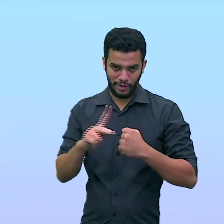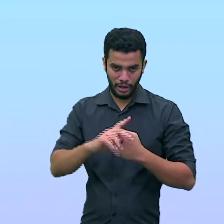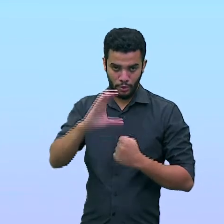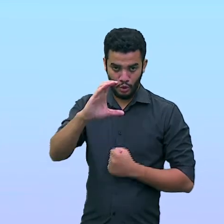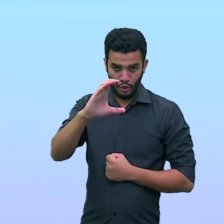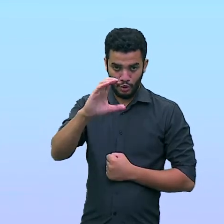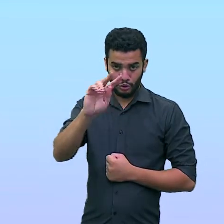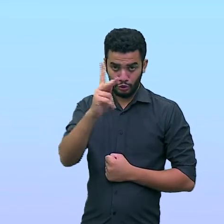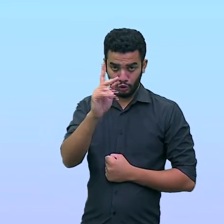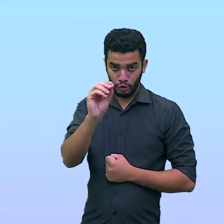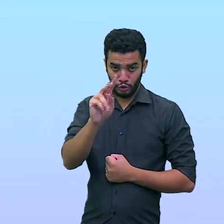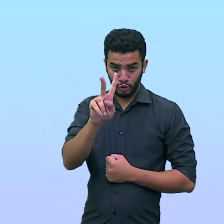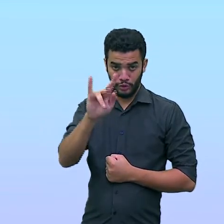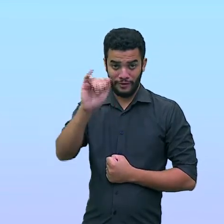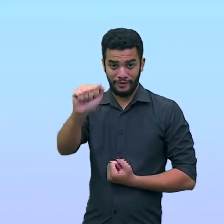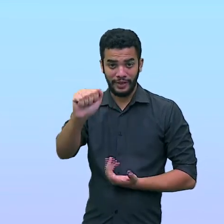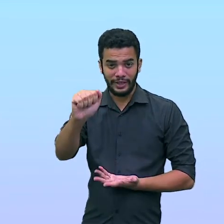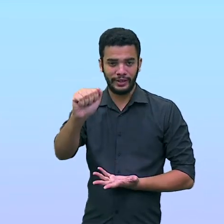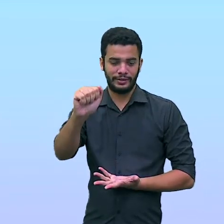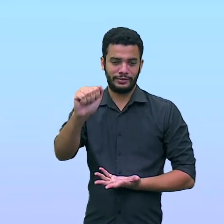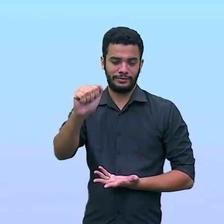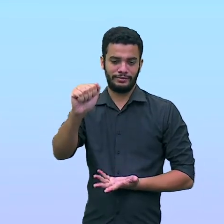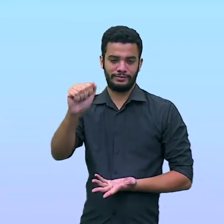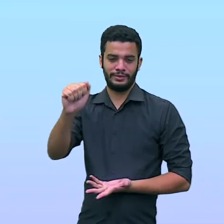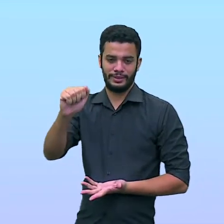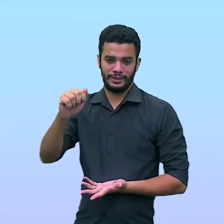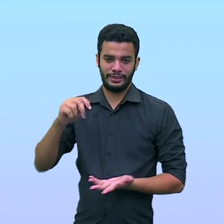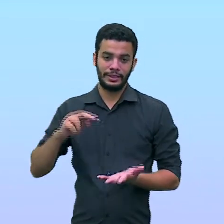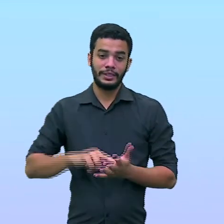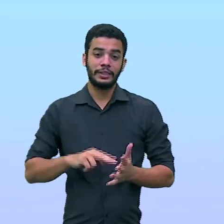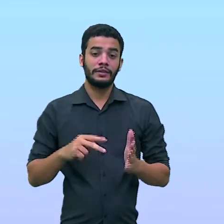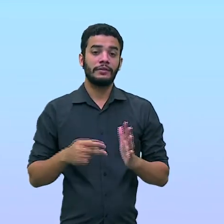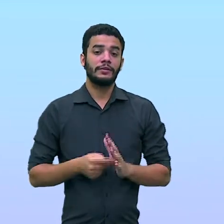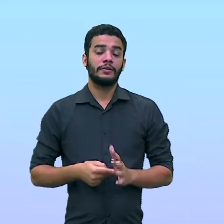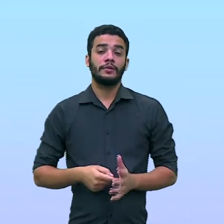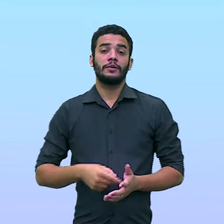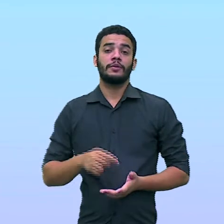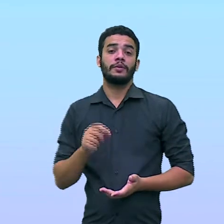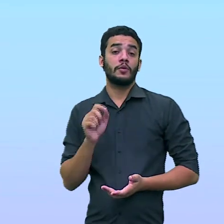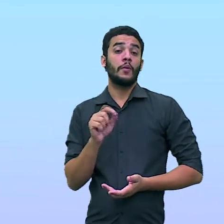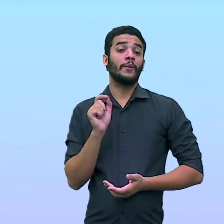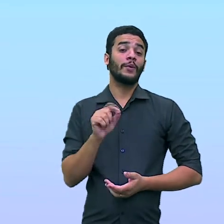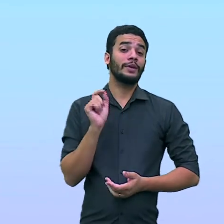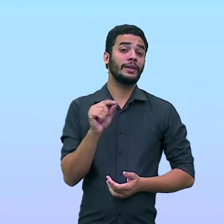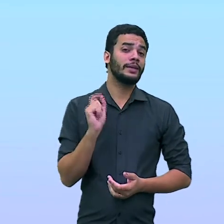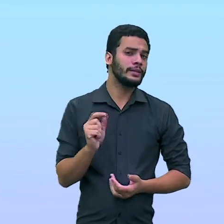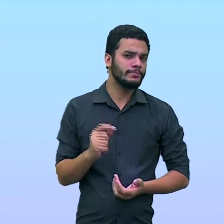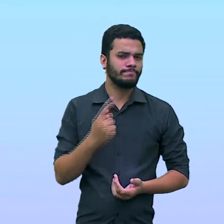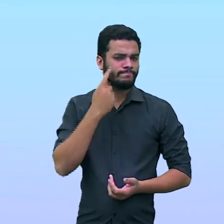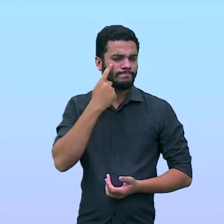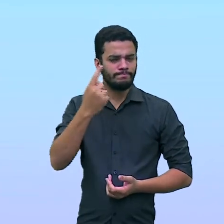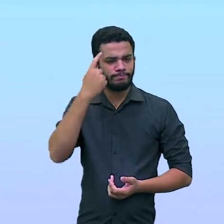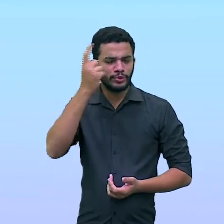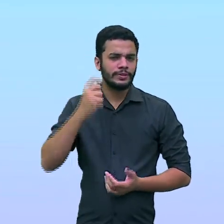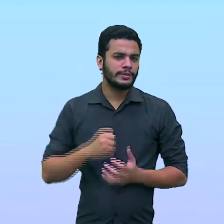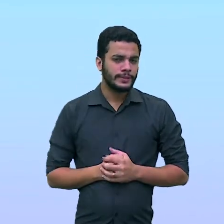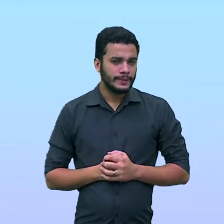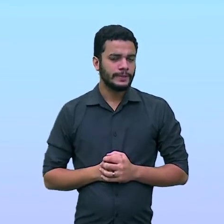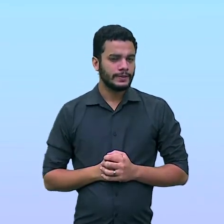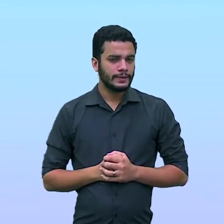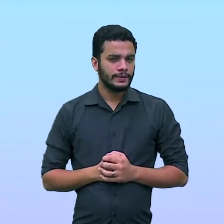mim. Muito bem. Se você disse que nessa frase o verbo é o quê? Qual